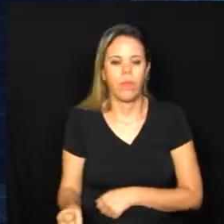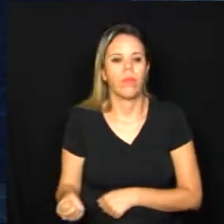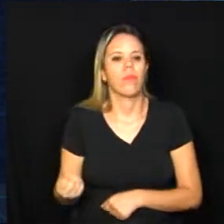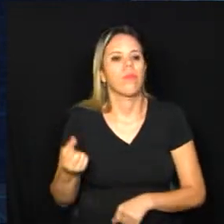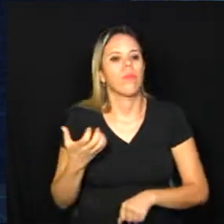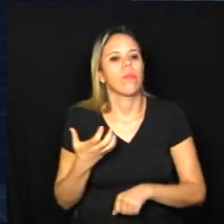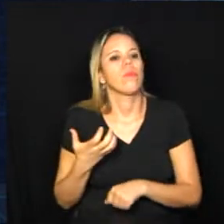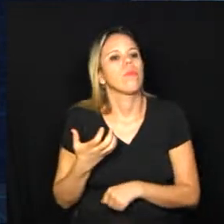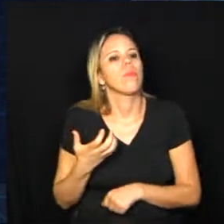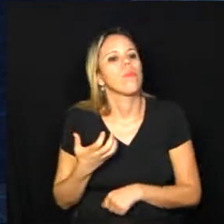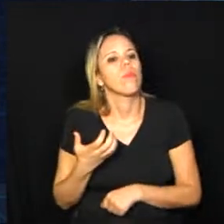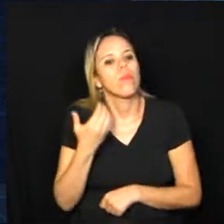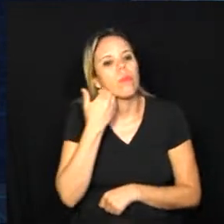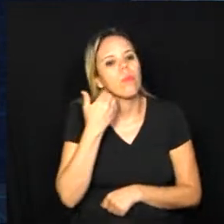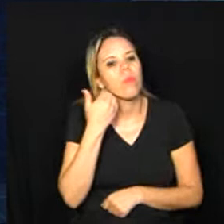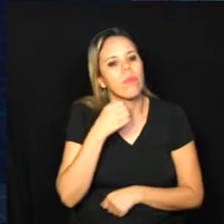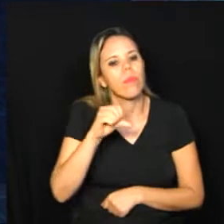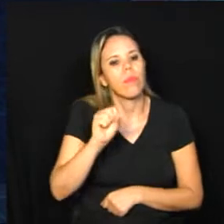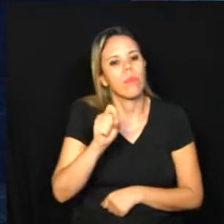8.958, Santa Bárbara do Oeste